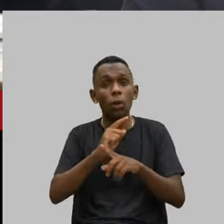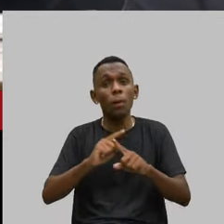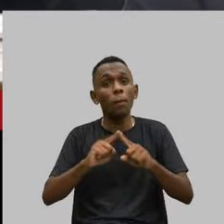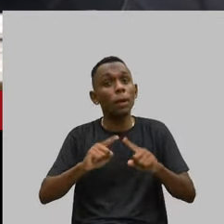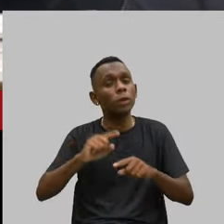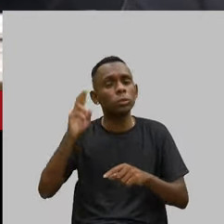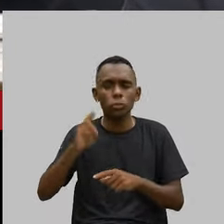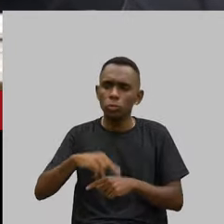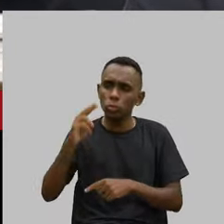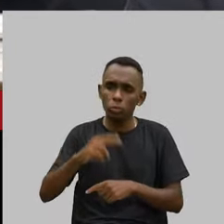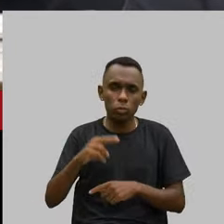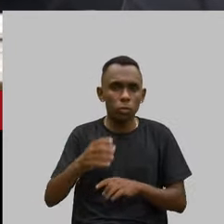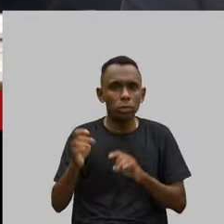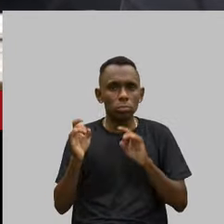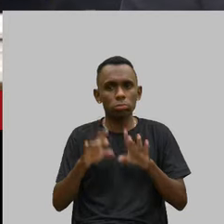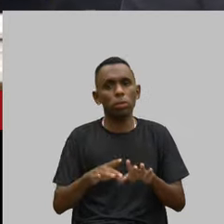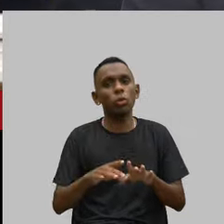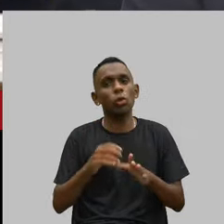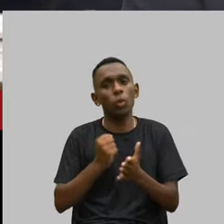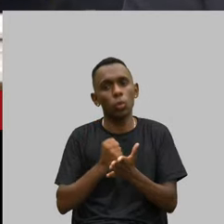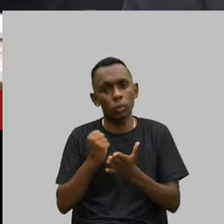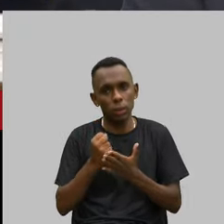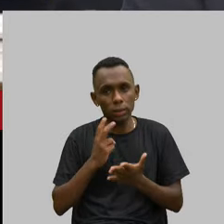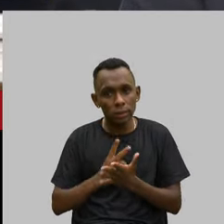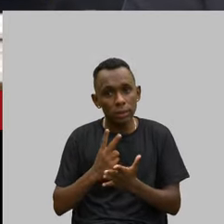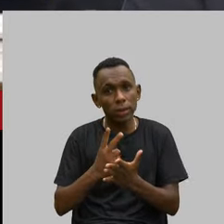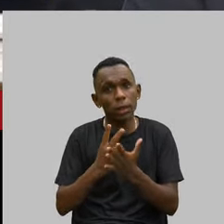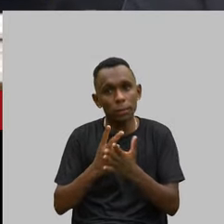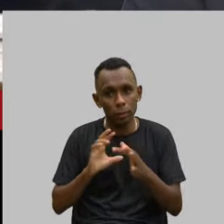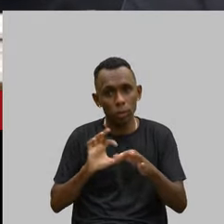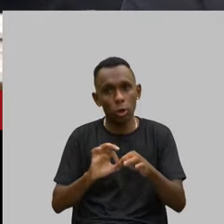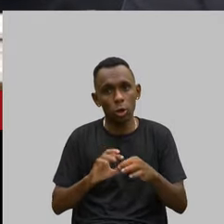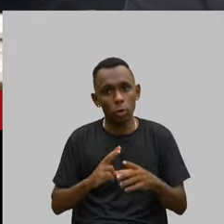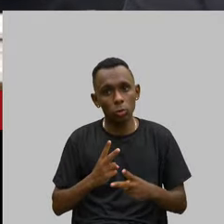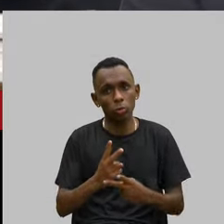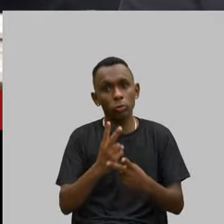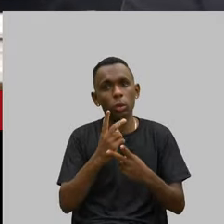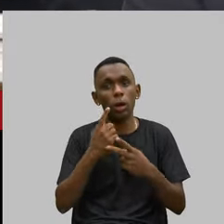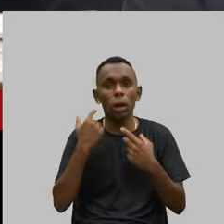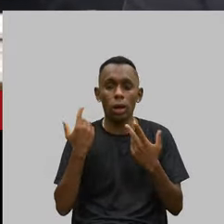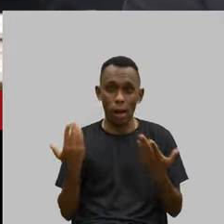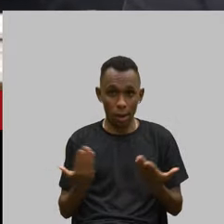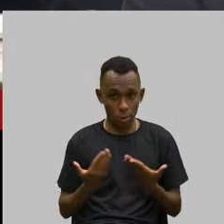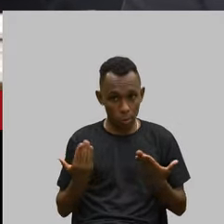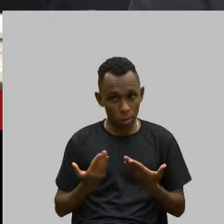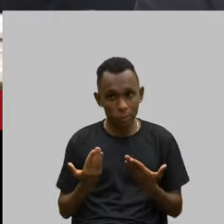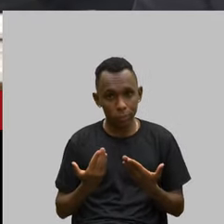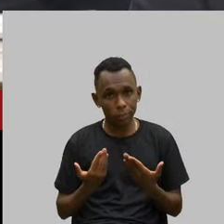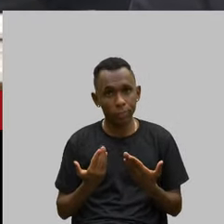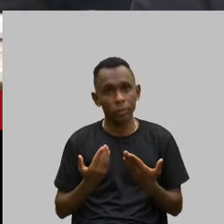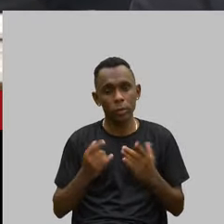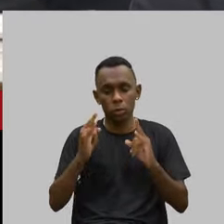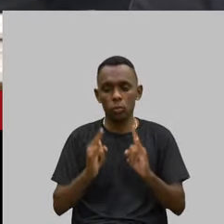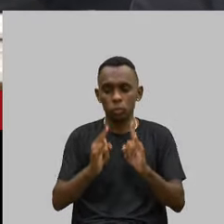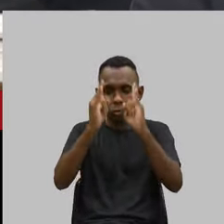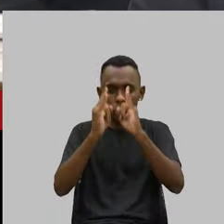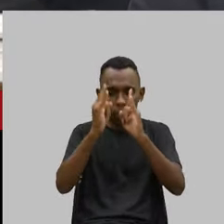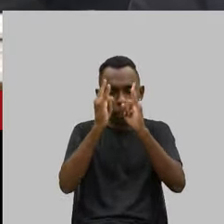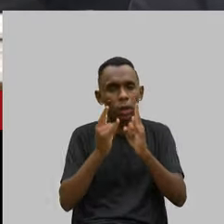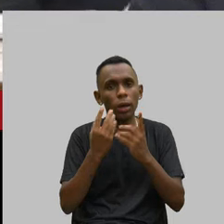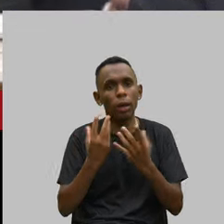deix de chou de ter um contrato vigente a gente atualmente tem e eu atualmente não é agora que os prédios estão não em funcionamento